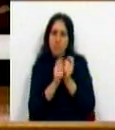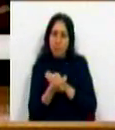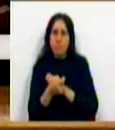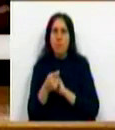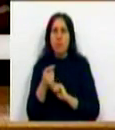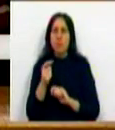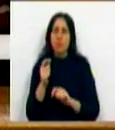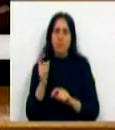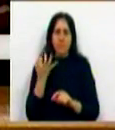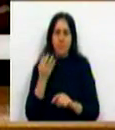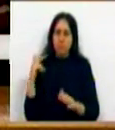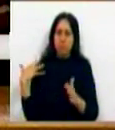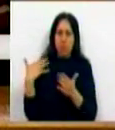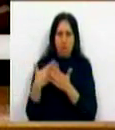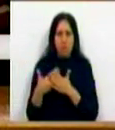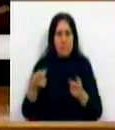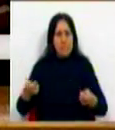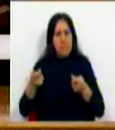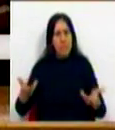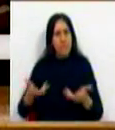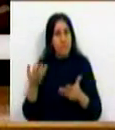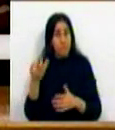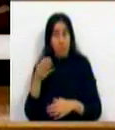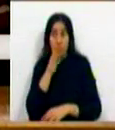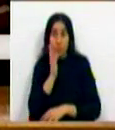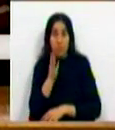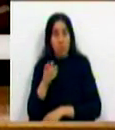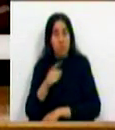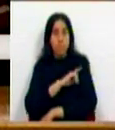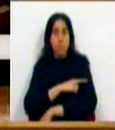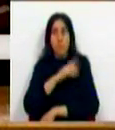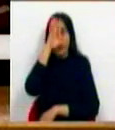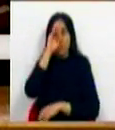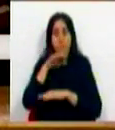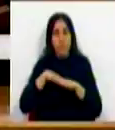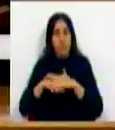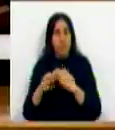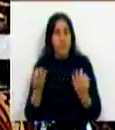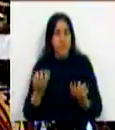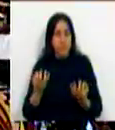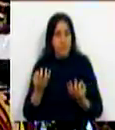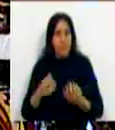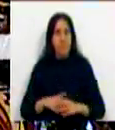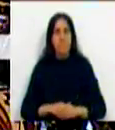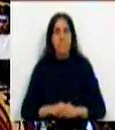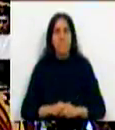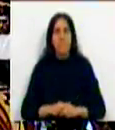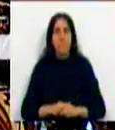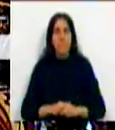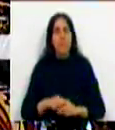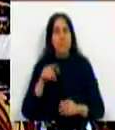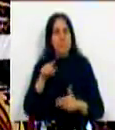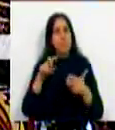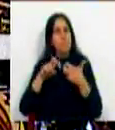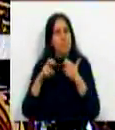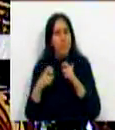nos últimos anos, muitas vezes com o incentivo direto, como aqui bem vimos, dos poderes públicos. Este é um